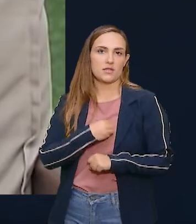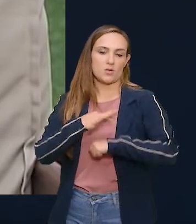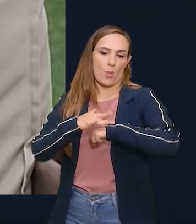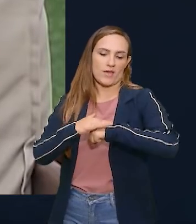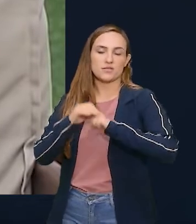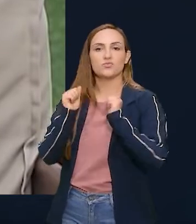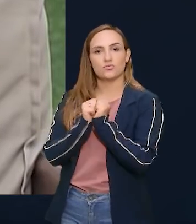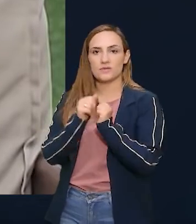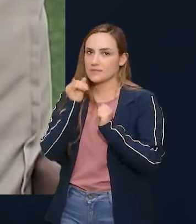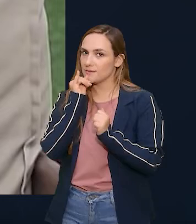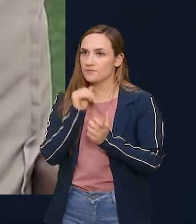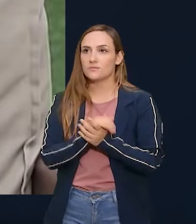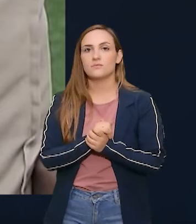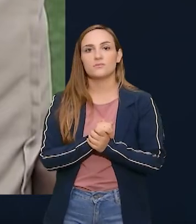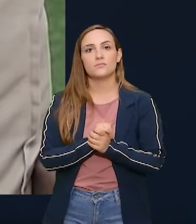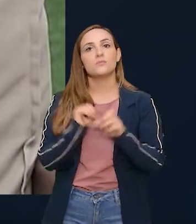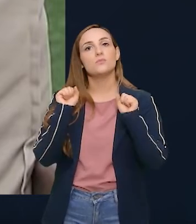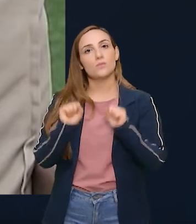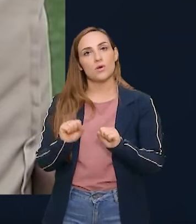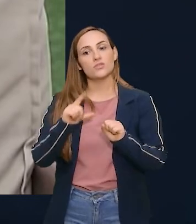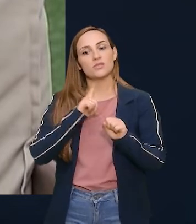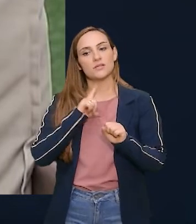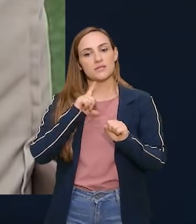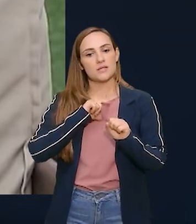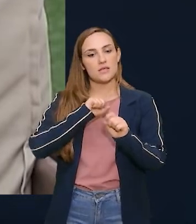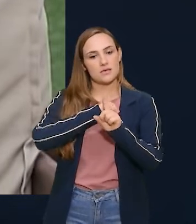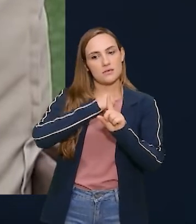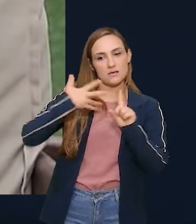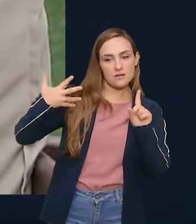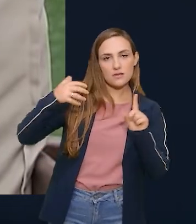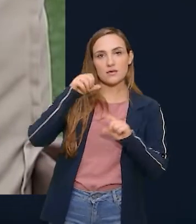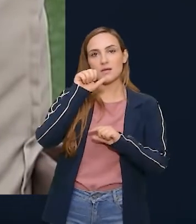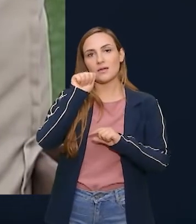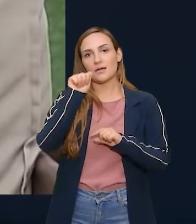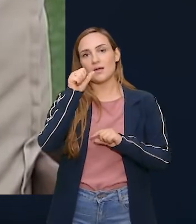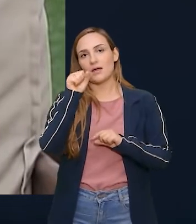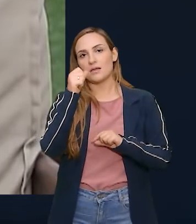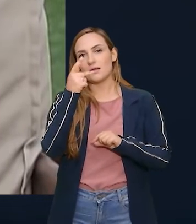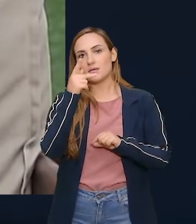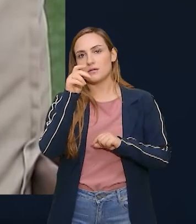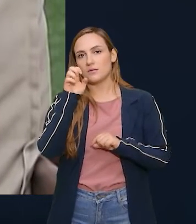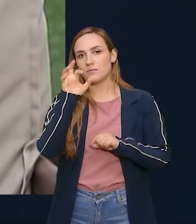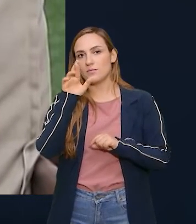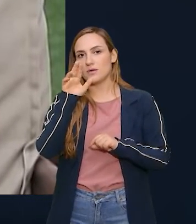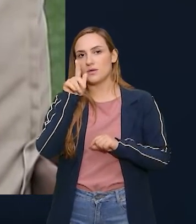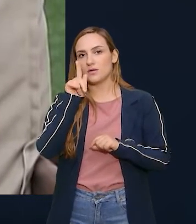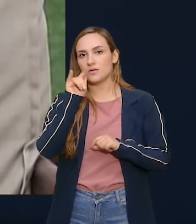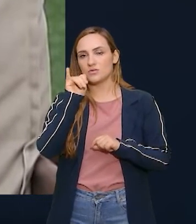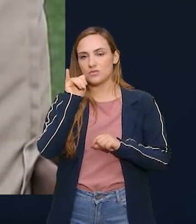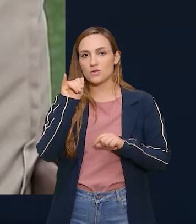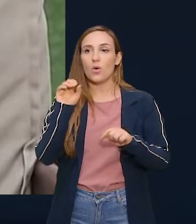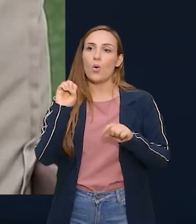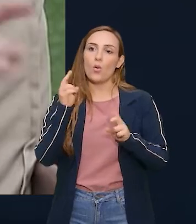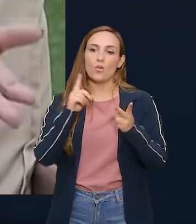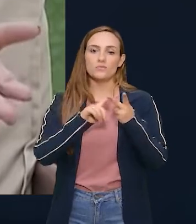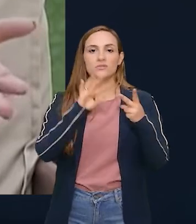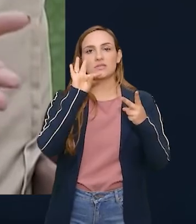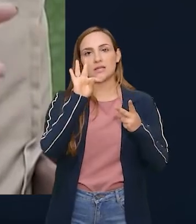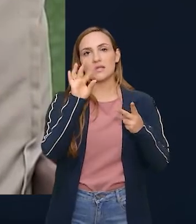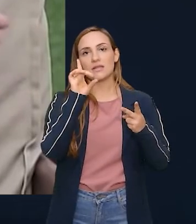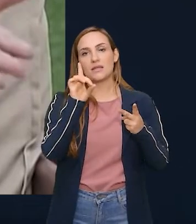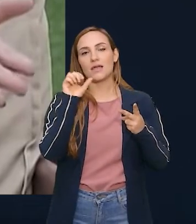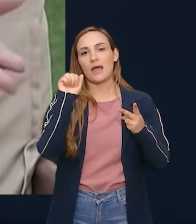comorbidade junto, ele pode ter alguma dificuldade junto. Por exemplo, ele pode ser um Asperger, ele pode ser uma pessoa